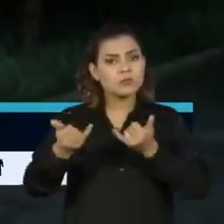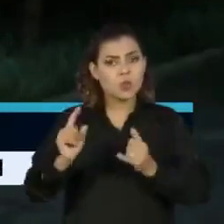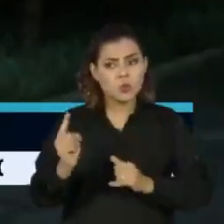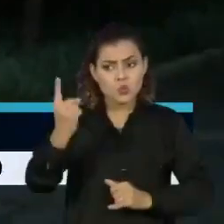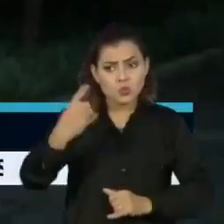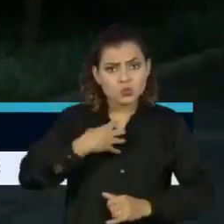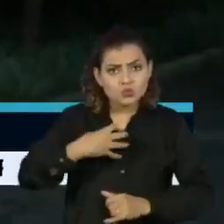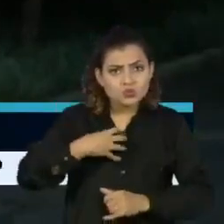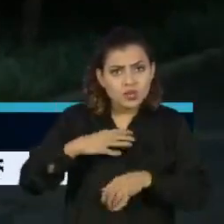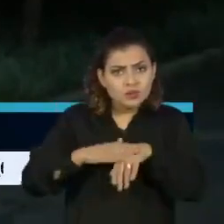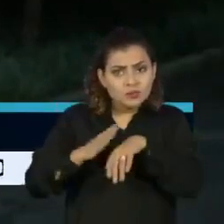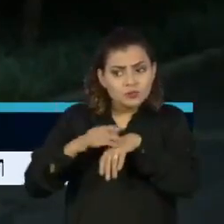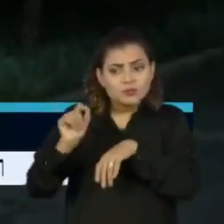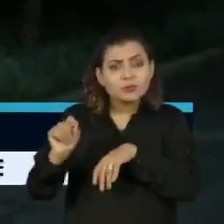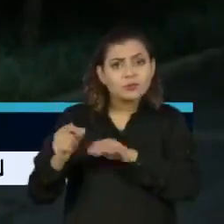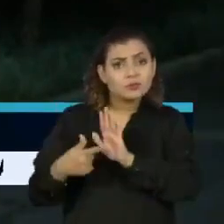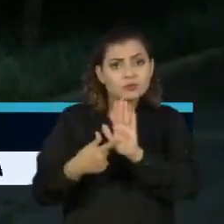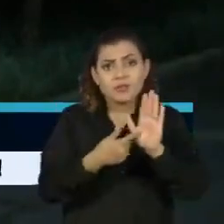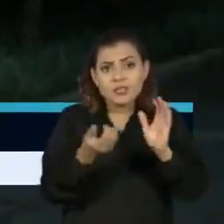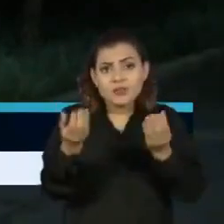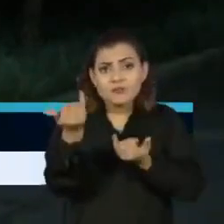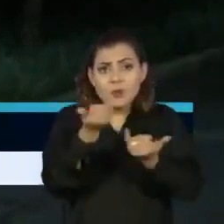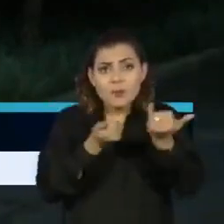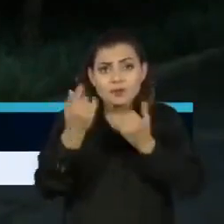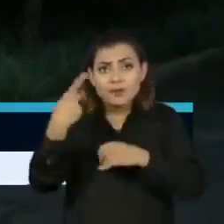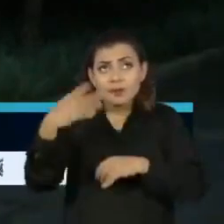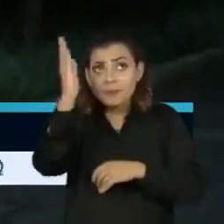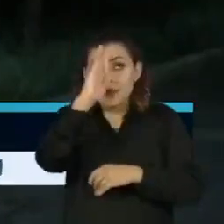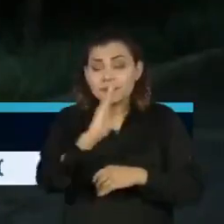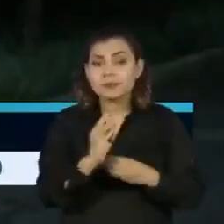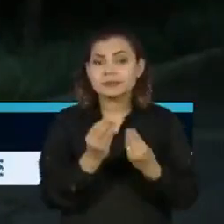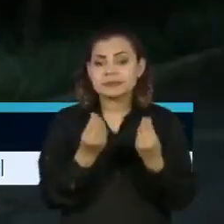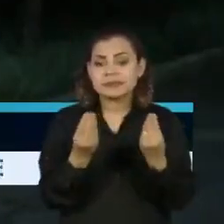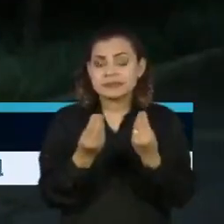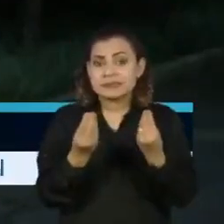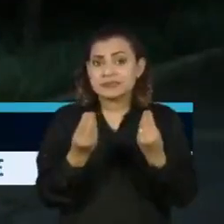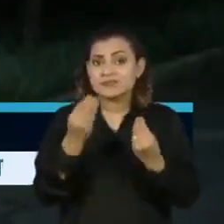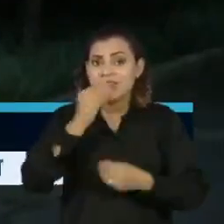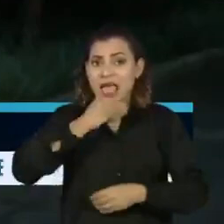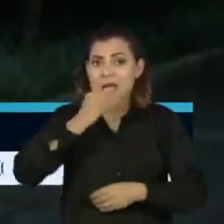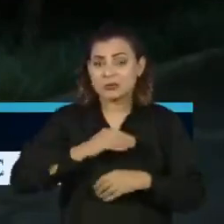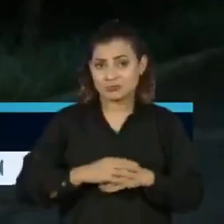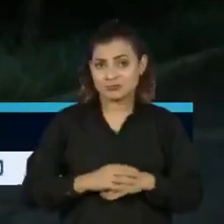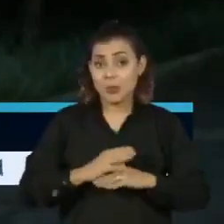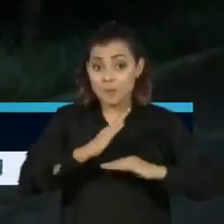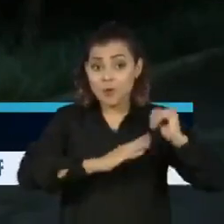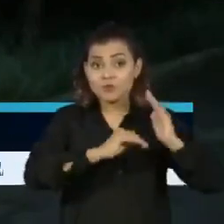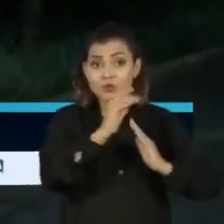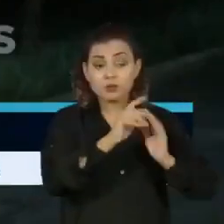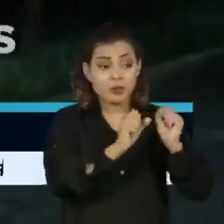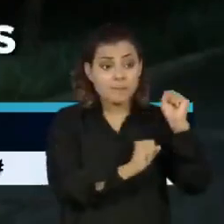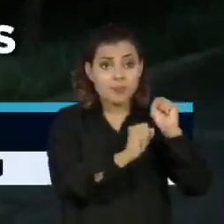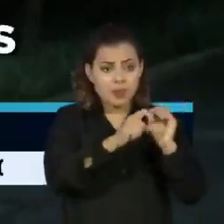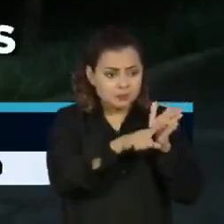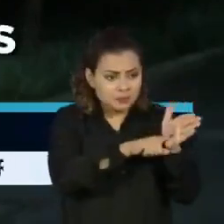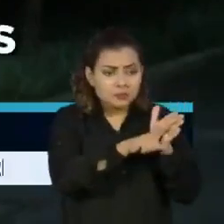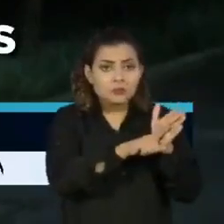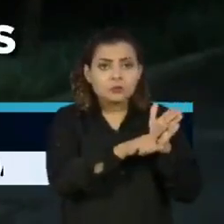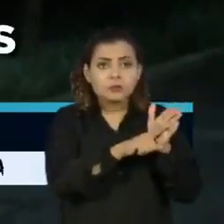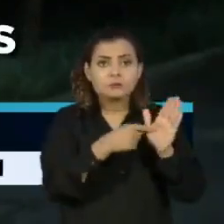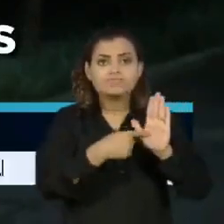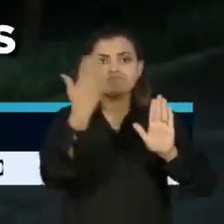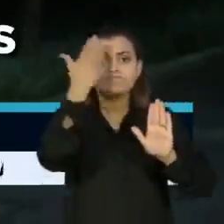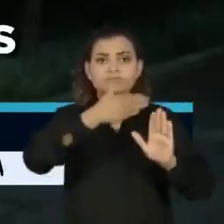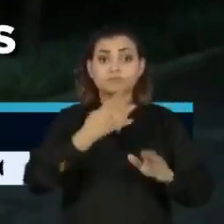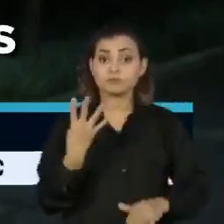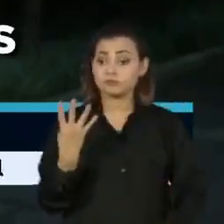única evidência da fragilidade das informações no Brasil. Segundo o estudo de uma empresa especializada, 45%